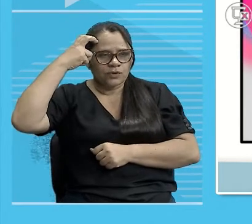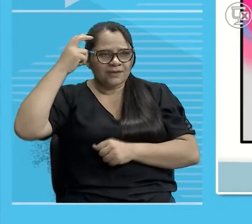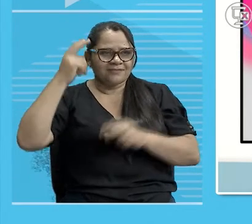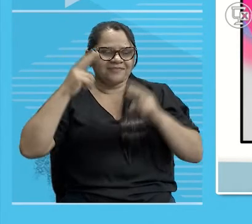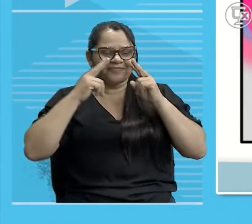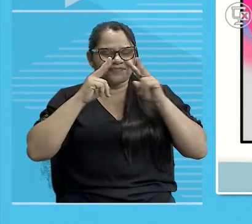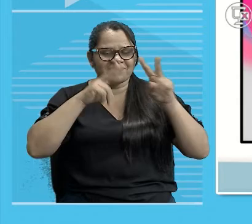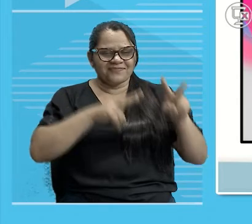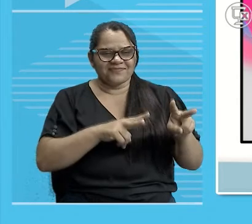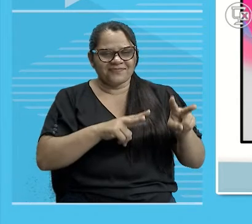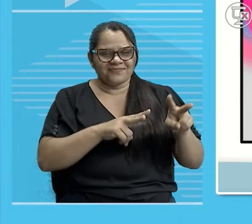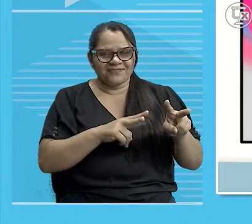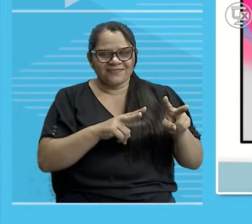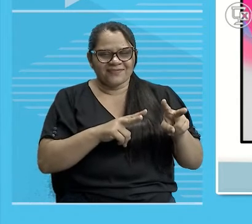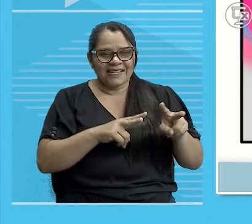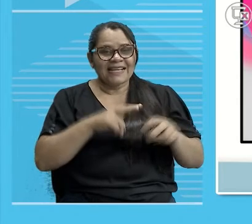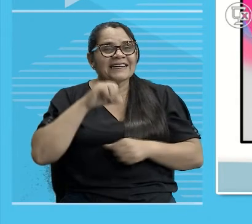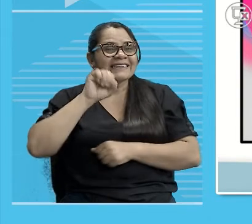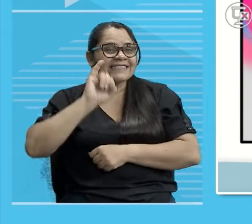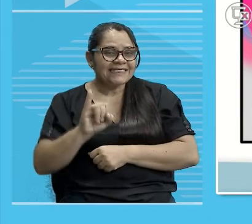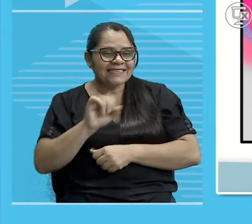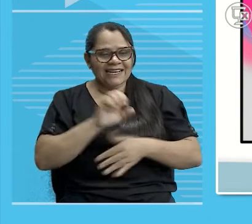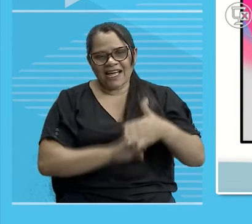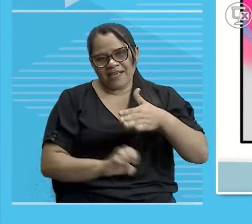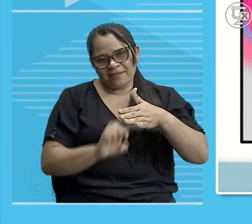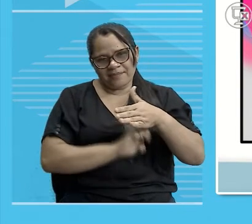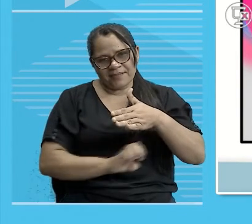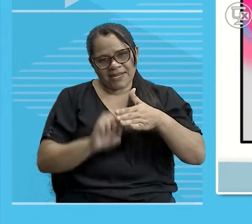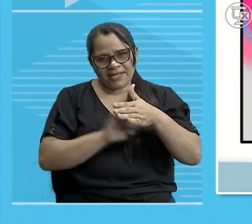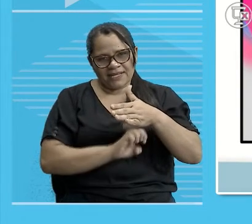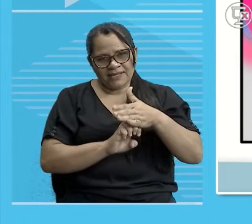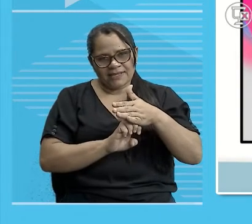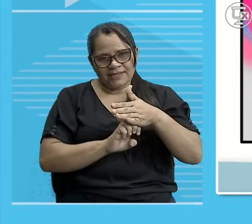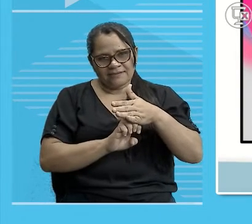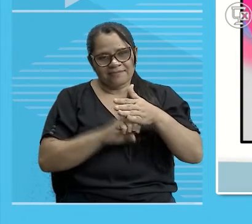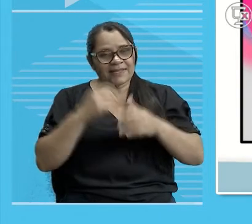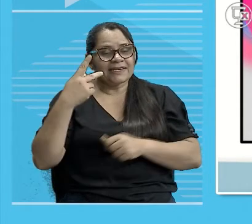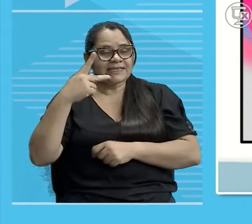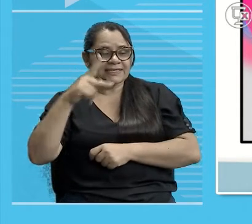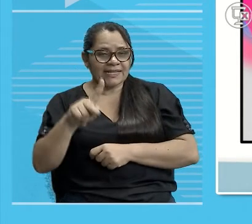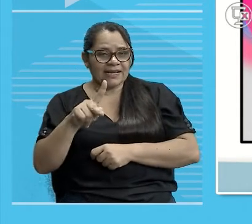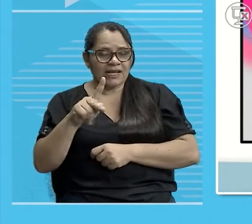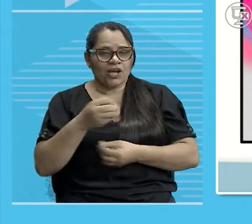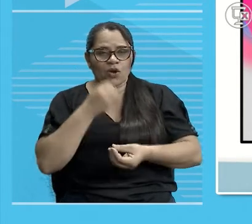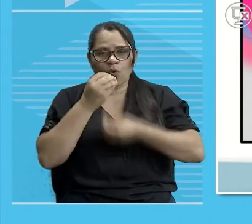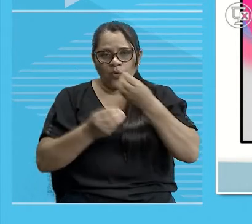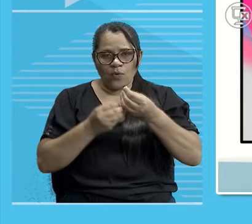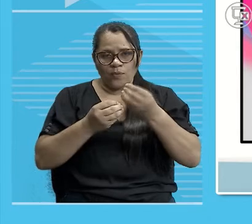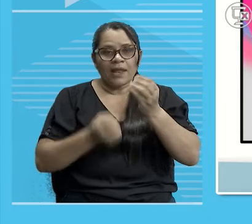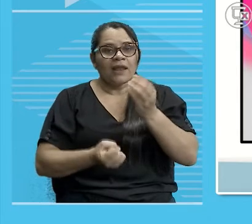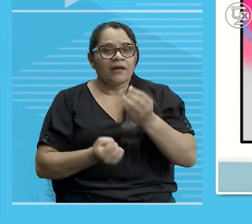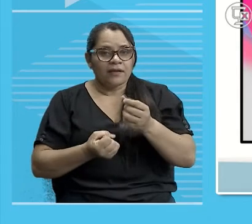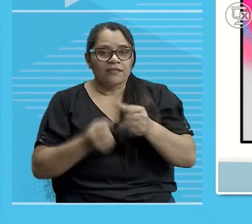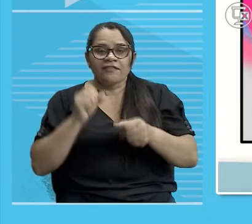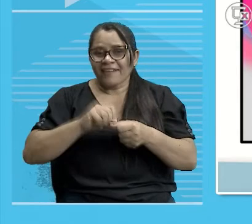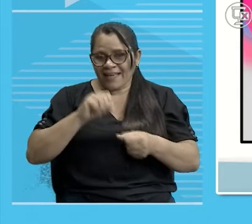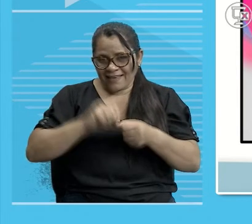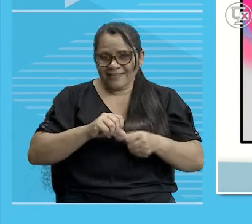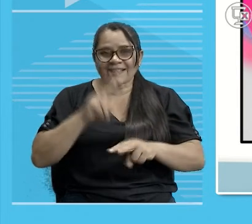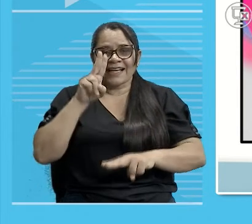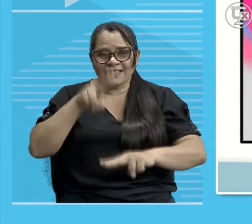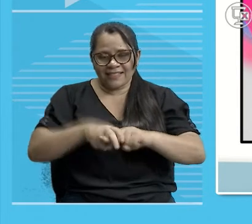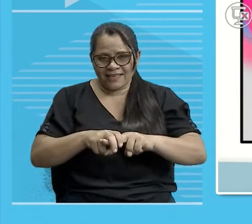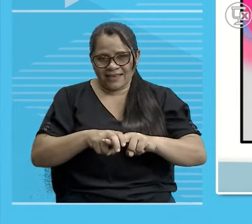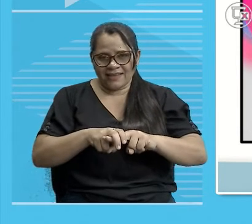hoje se essa empresa ela está não é ela fabrica cadeiras e